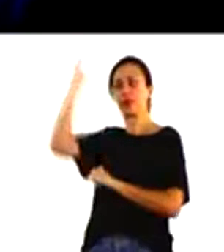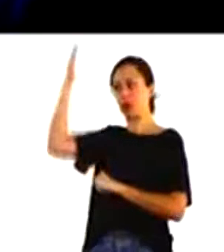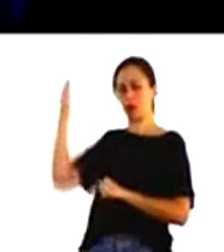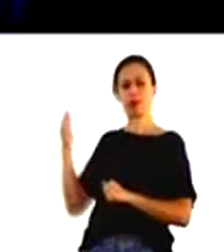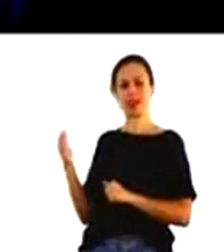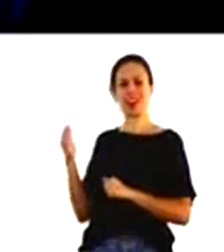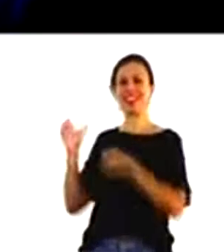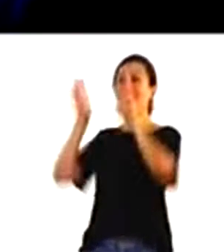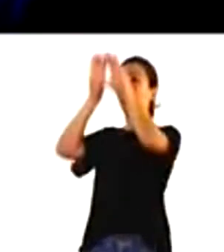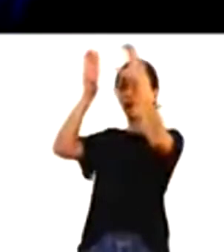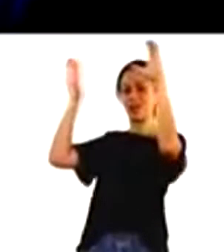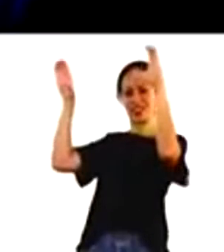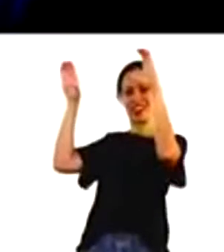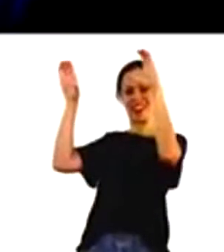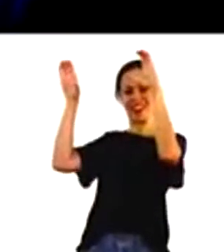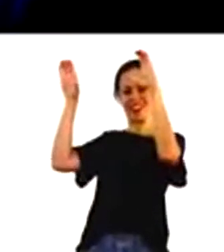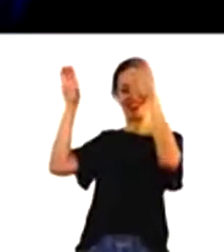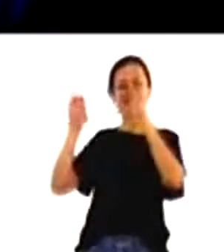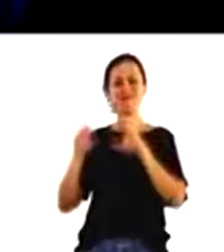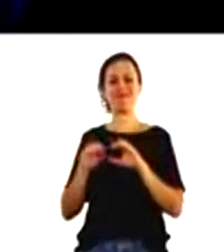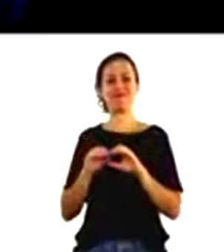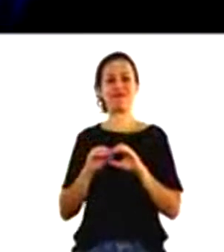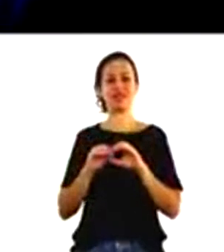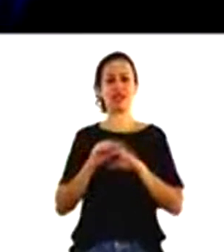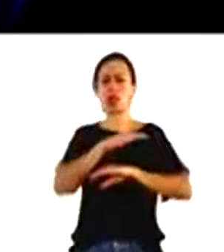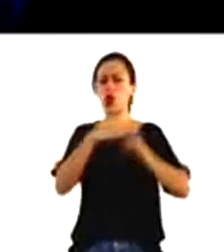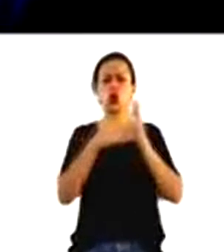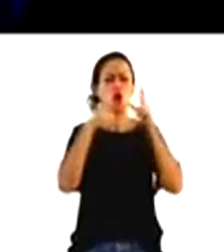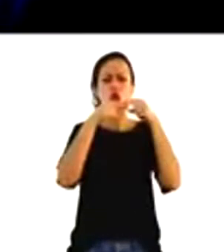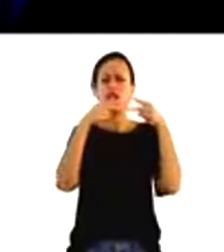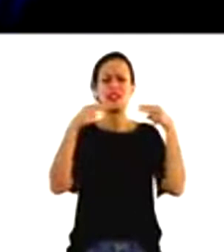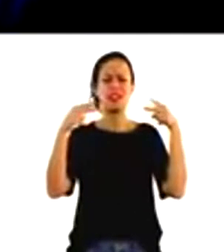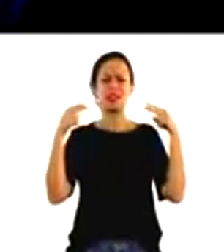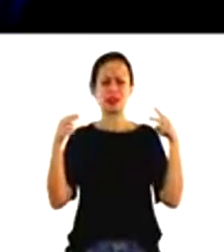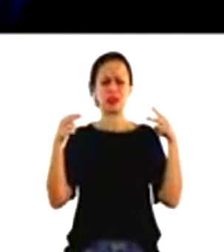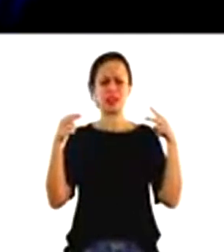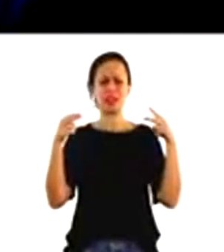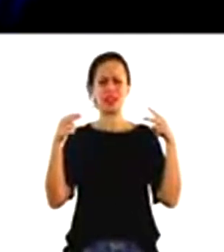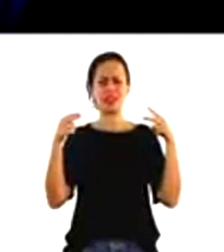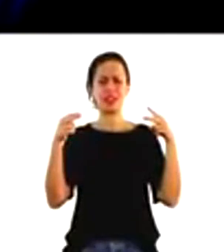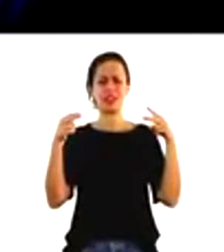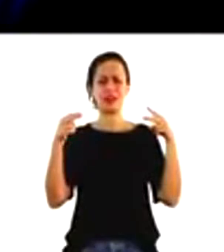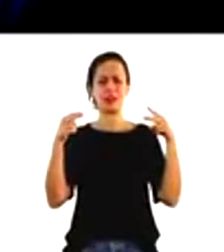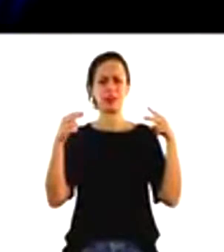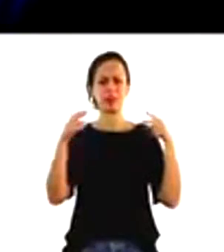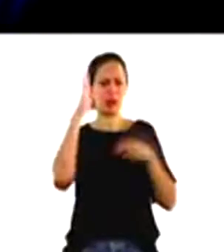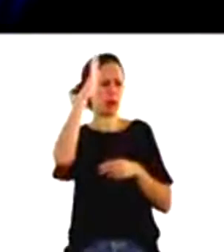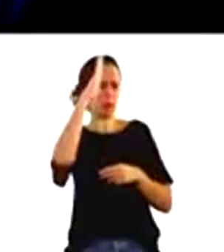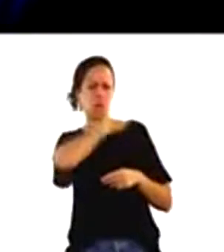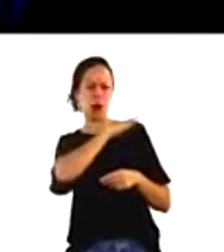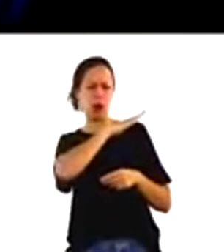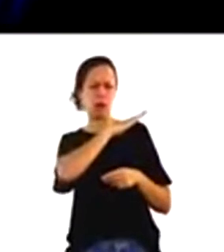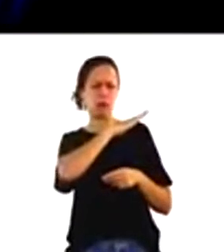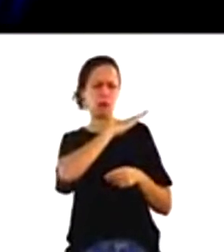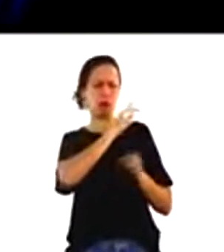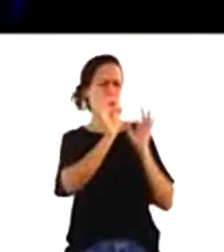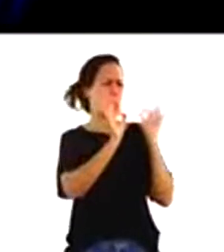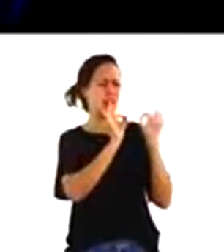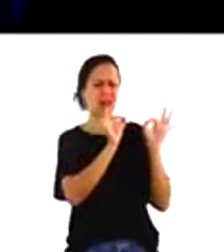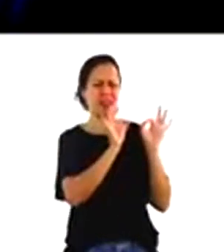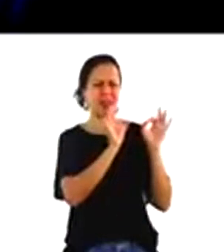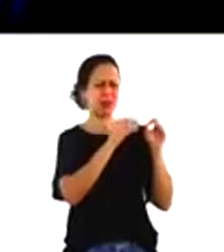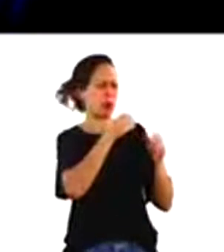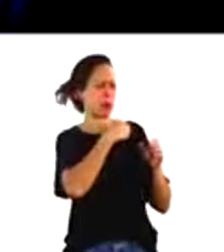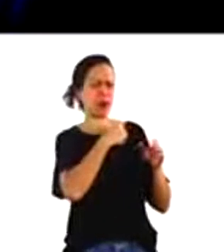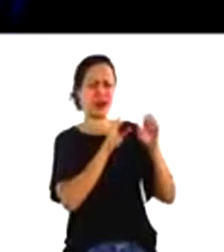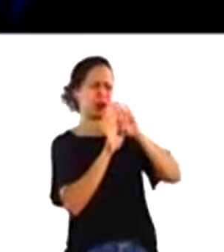celestiais, acima de todo principado, e potestade, e poder, e domínio, e